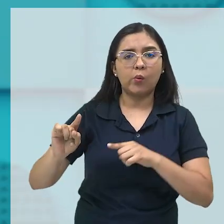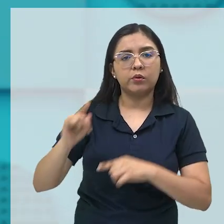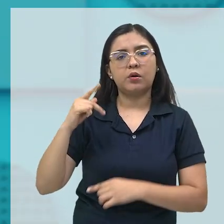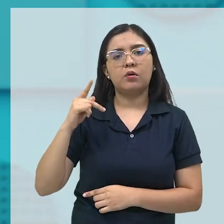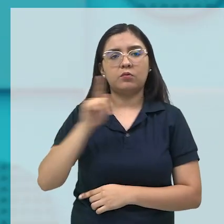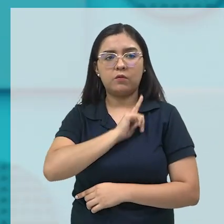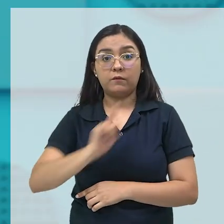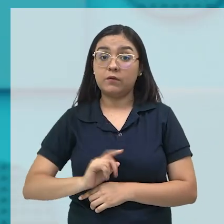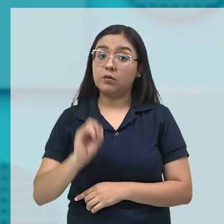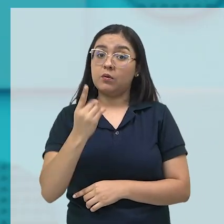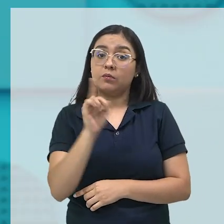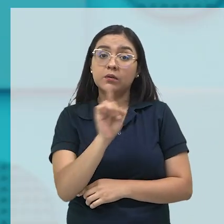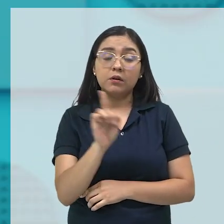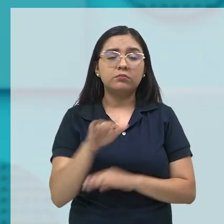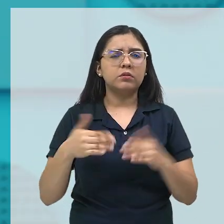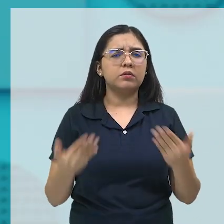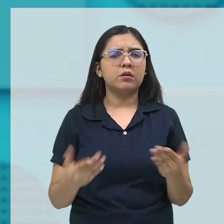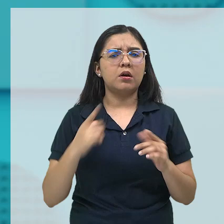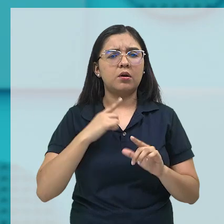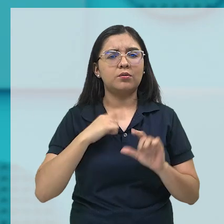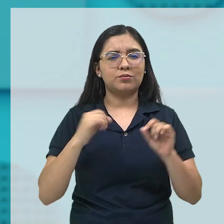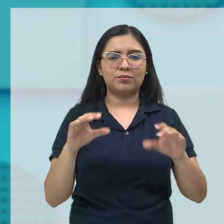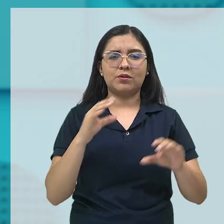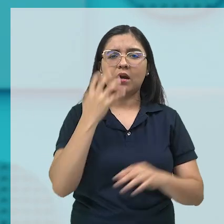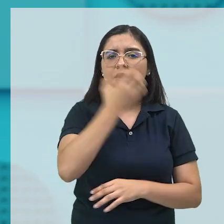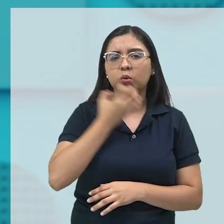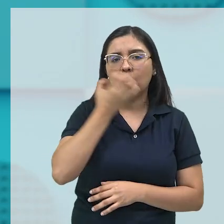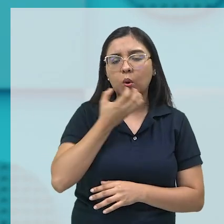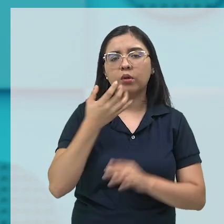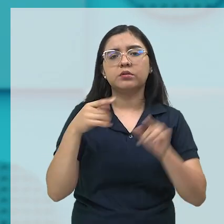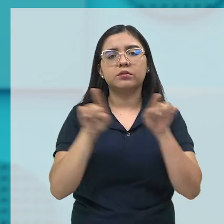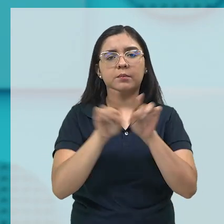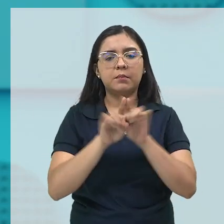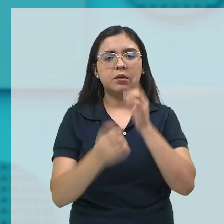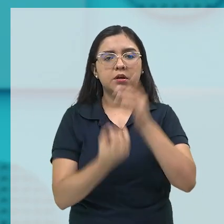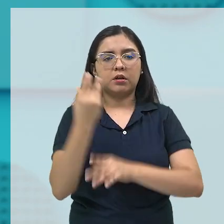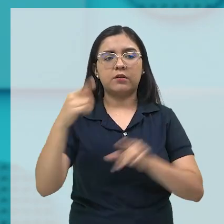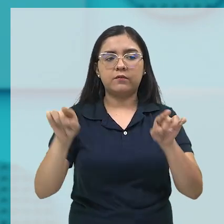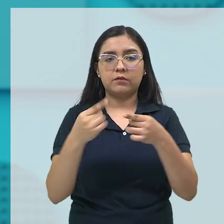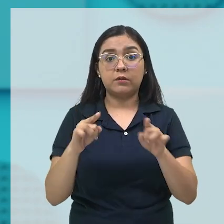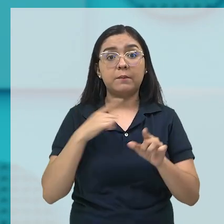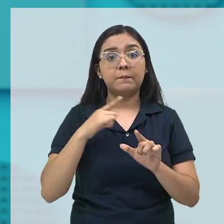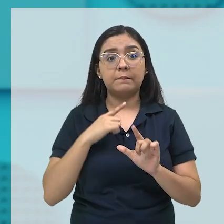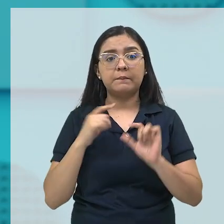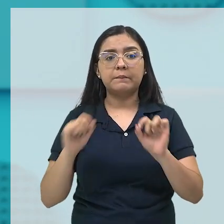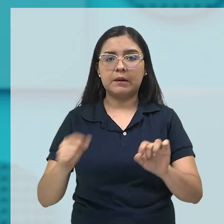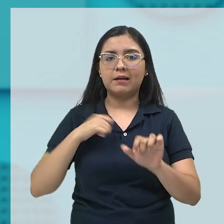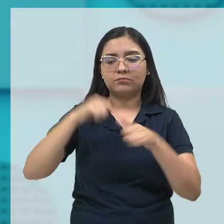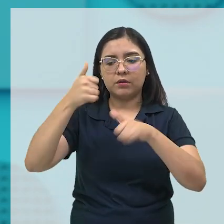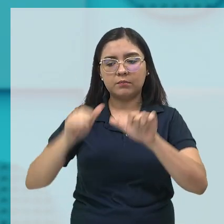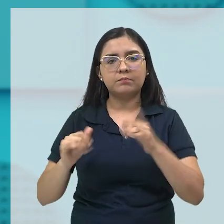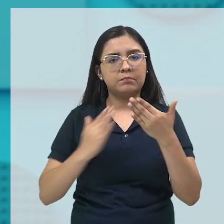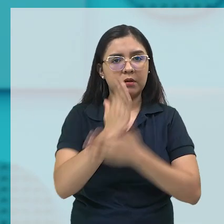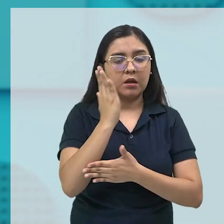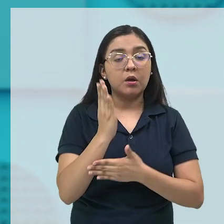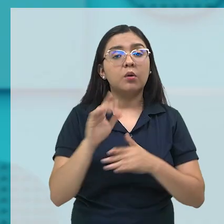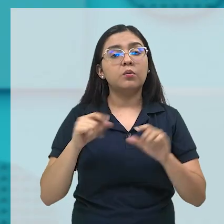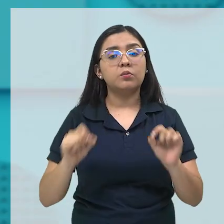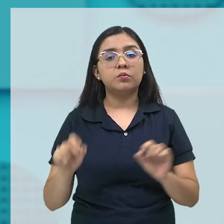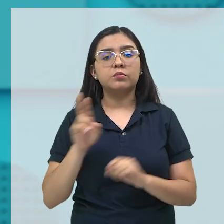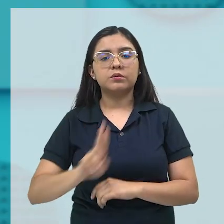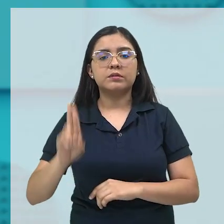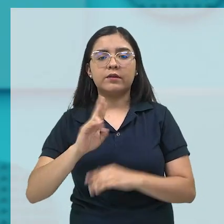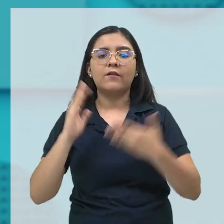não. Então, os cantores, né, os compositores, para passar por essa censura, se utilizavam